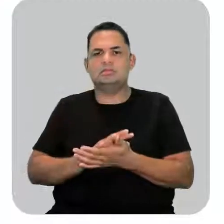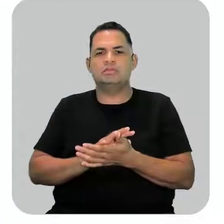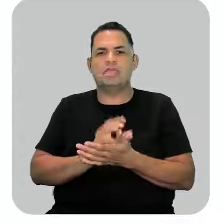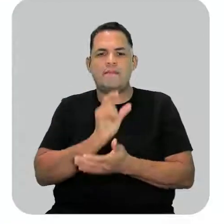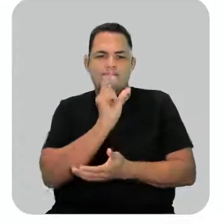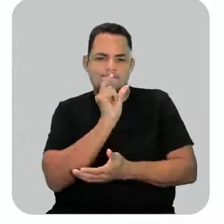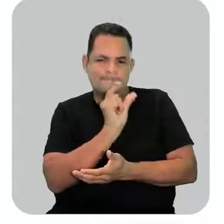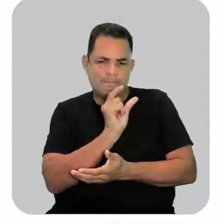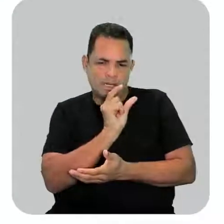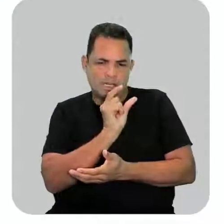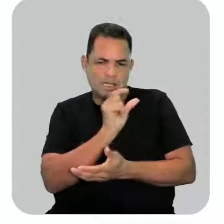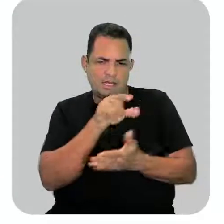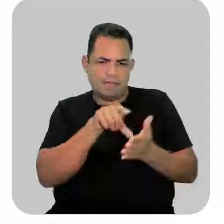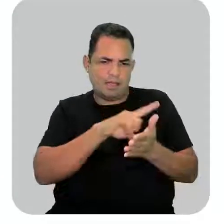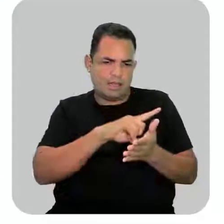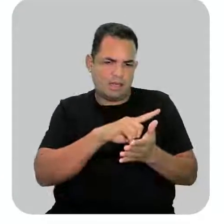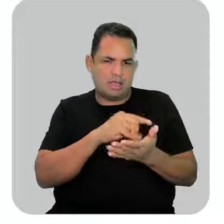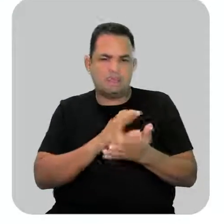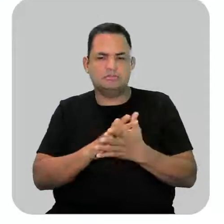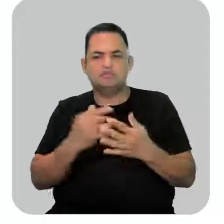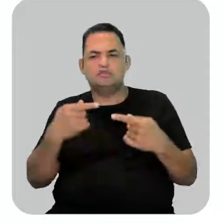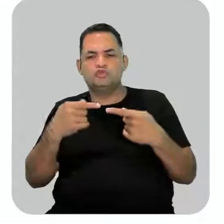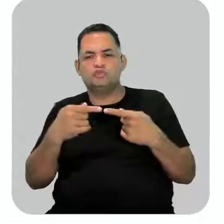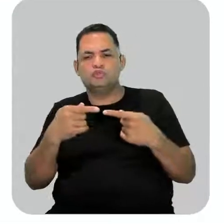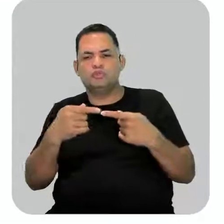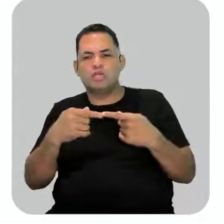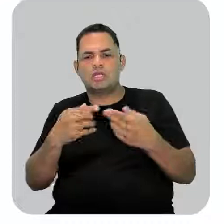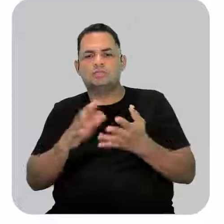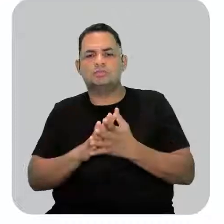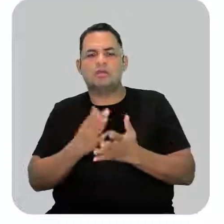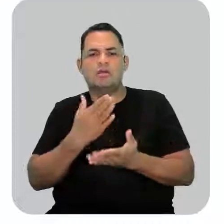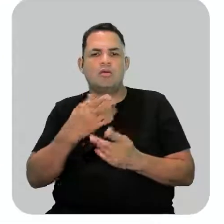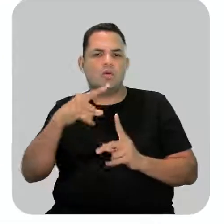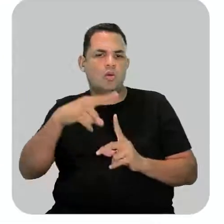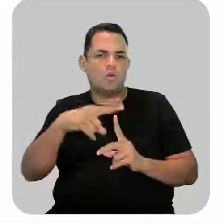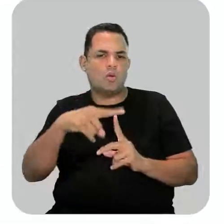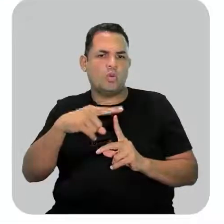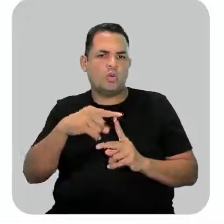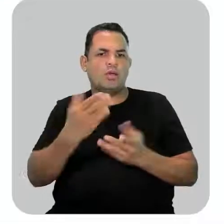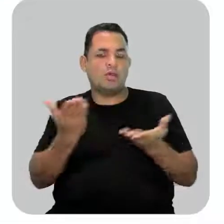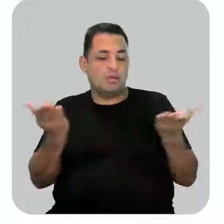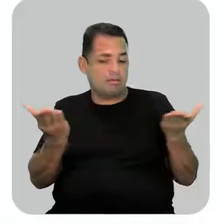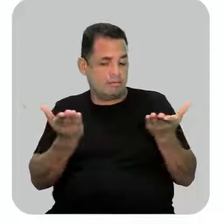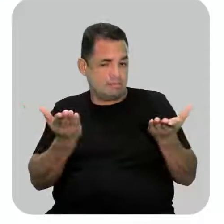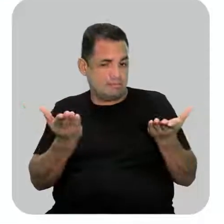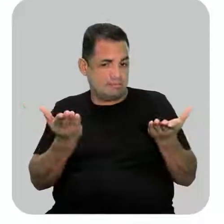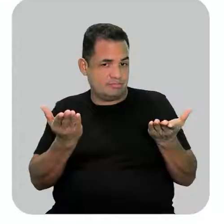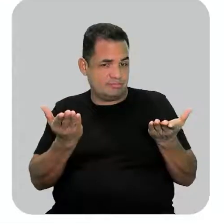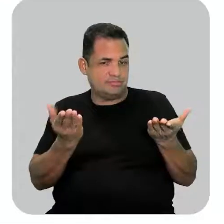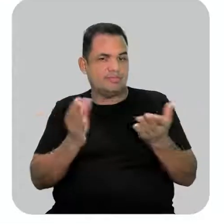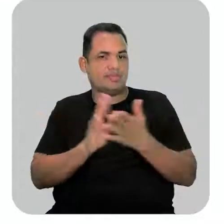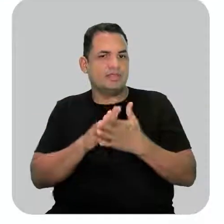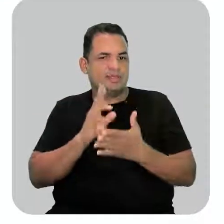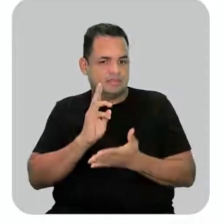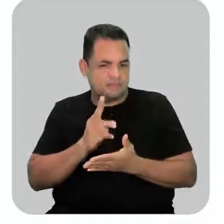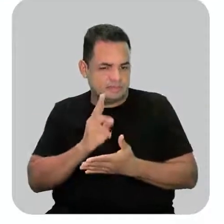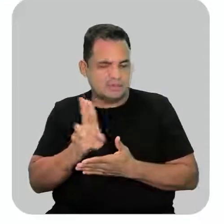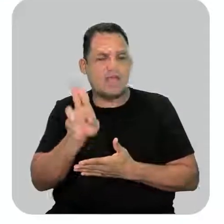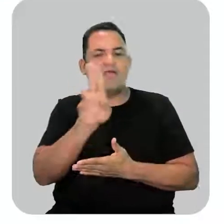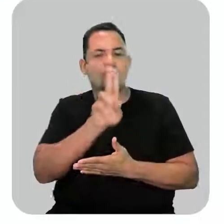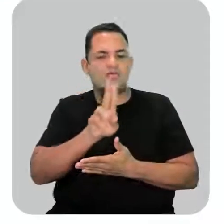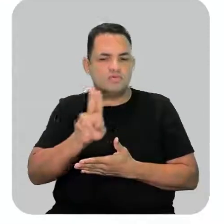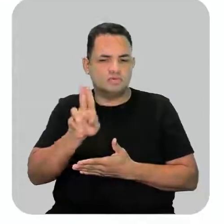quantidade de carbono, para o tipo de ligação? Pois é, meus queridos. Ela a gente vai continuar